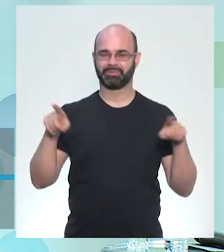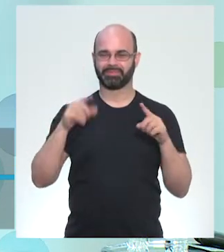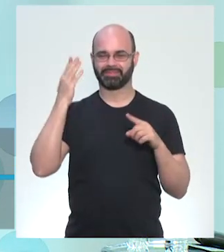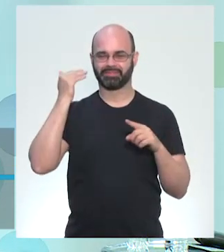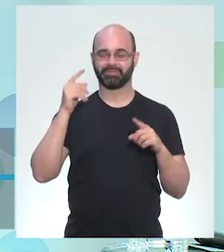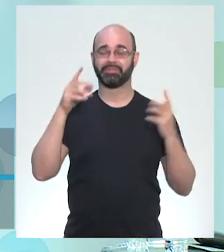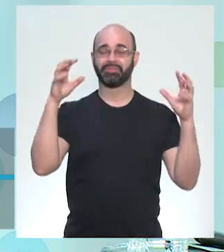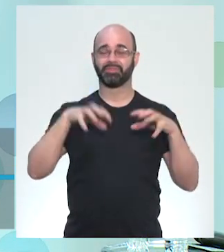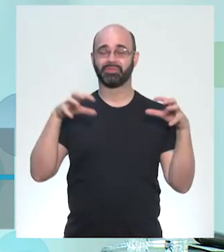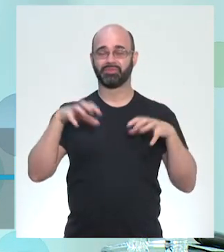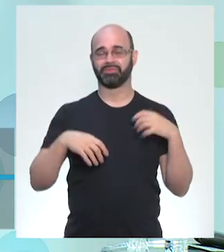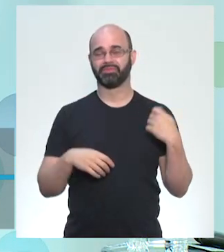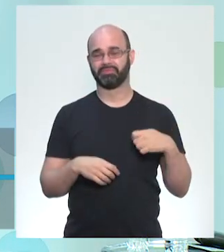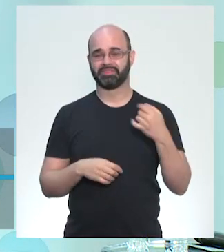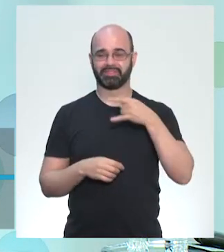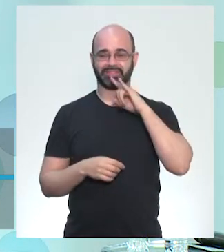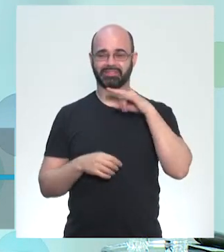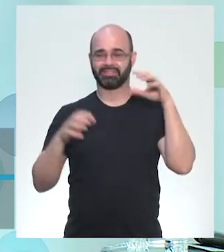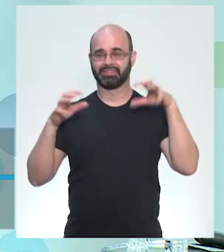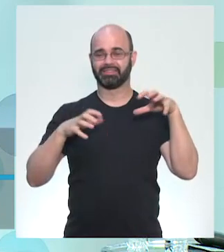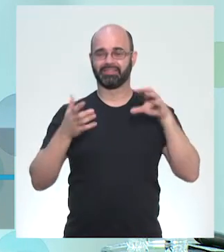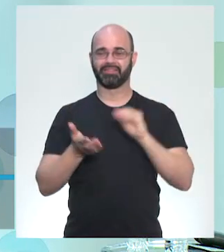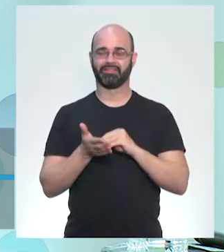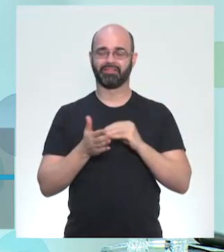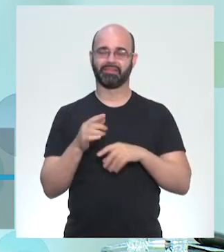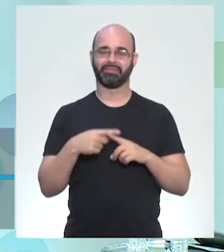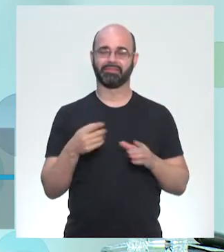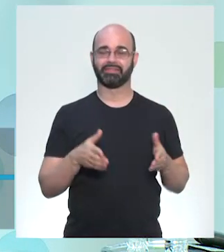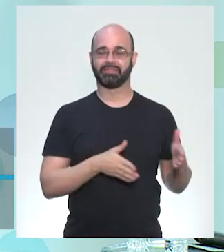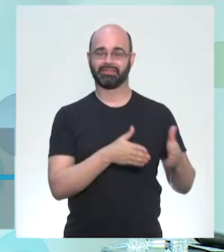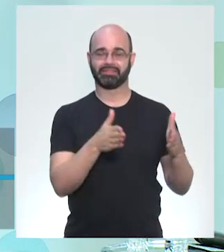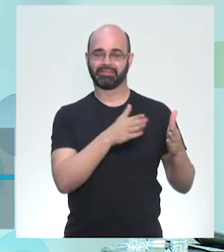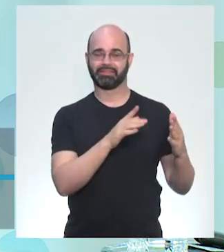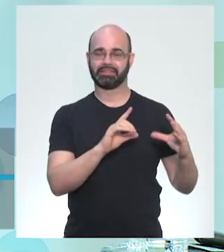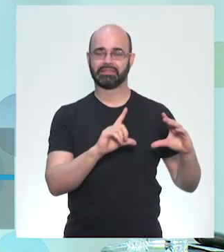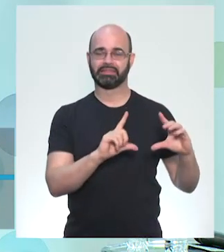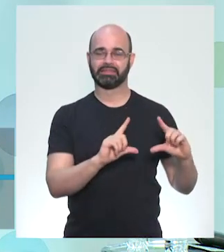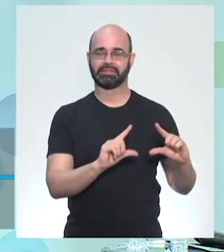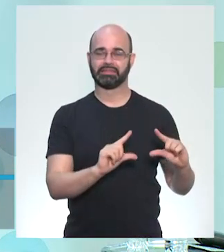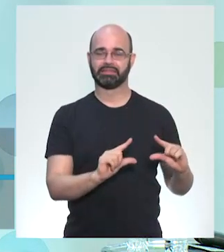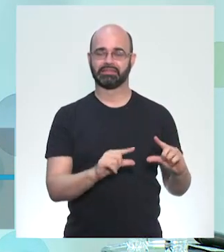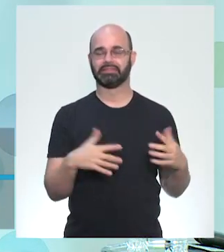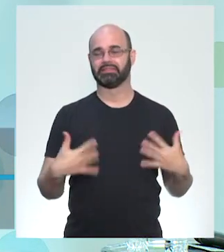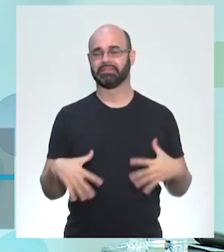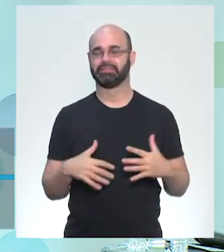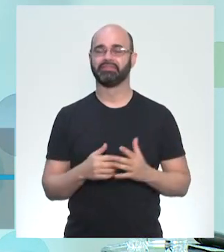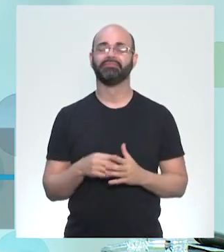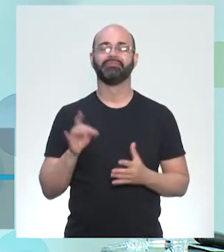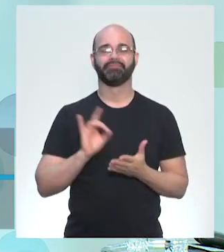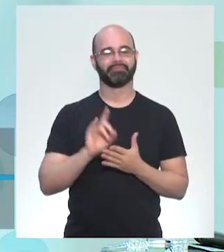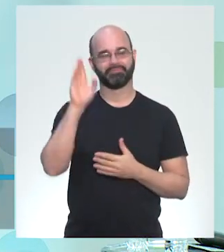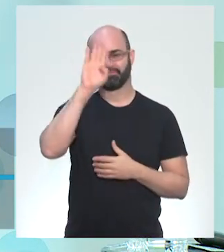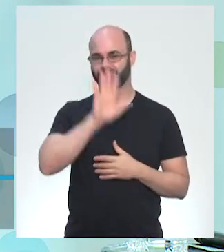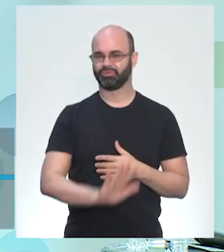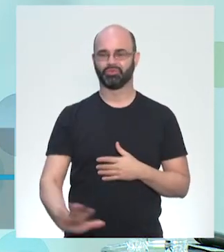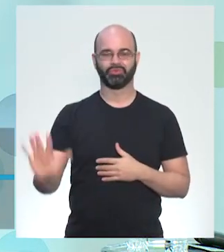de chuva, segundo a Patrícia. O Rio agoniza nessa época. Patrícia, infelizmente, o Brasil todo,